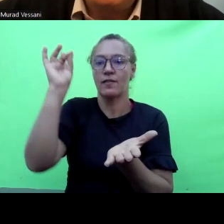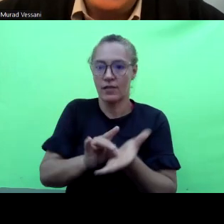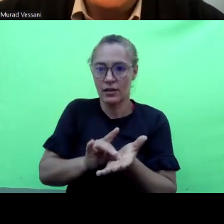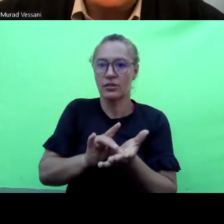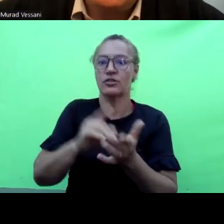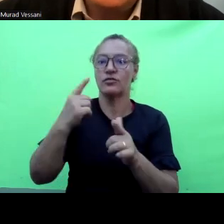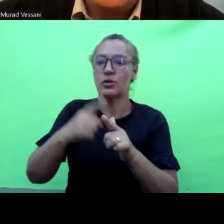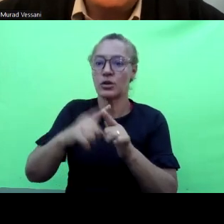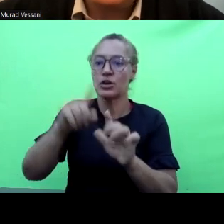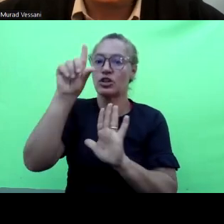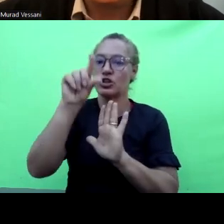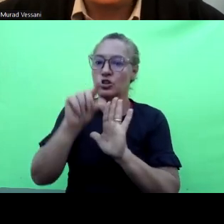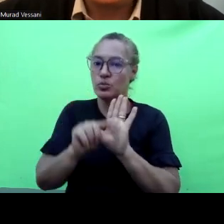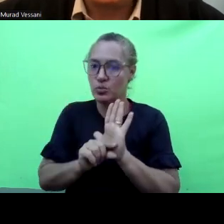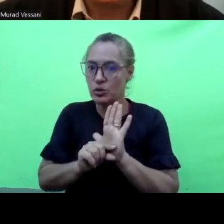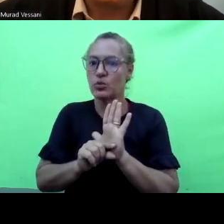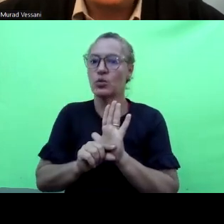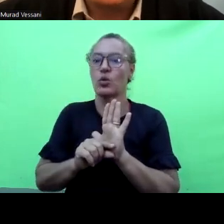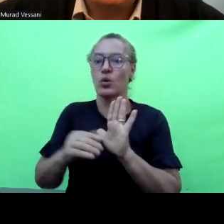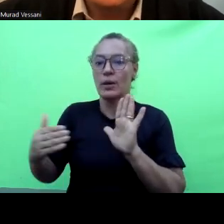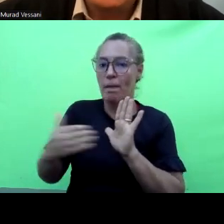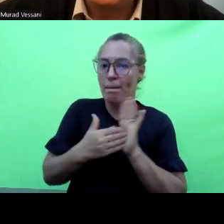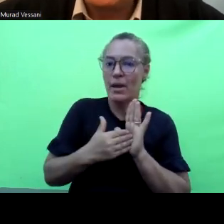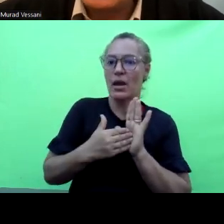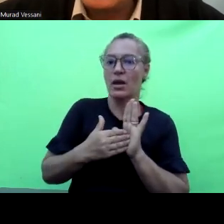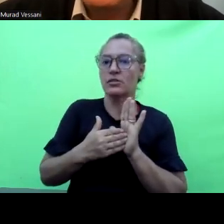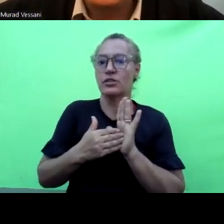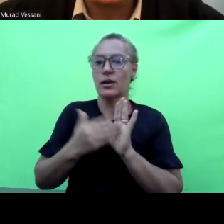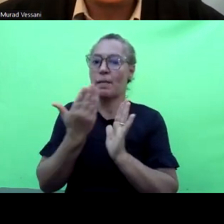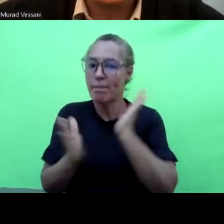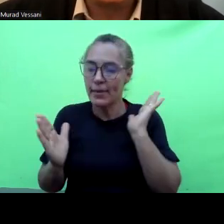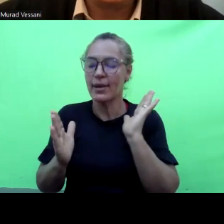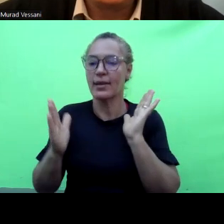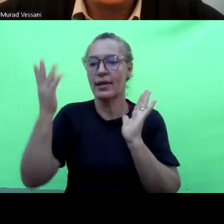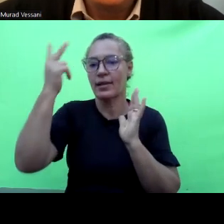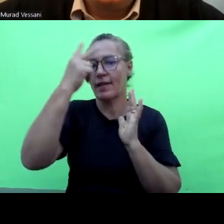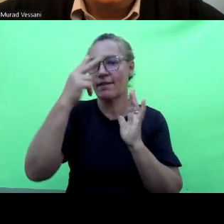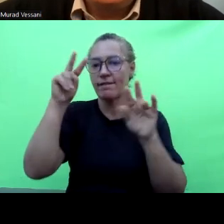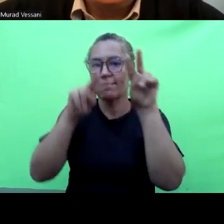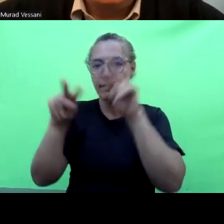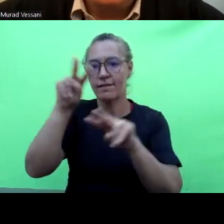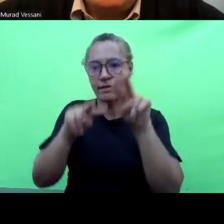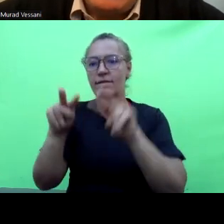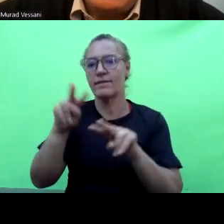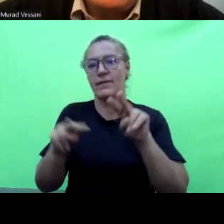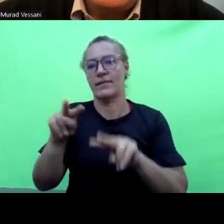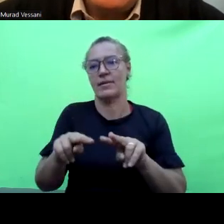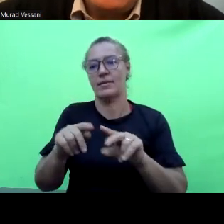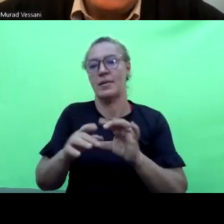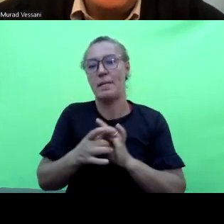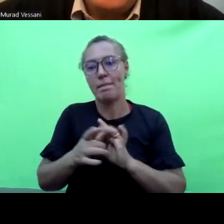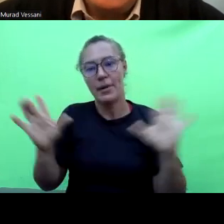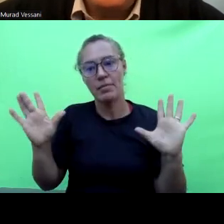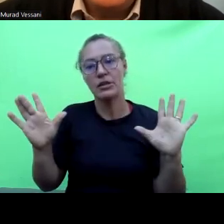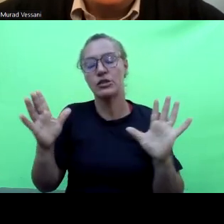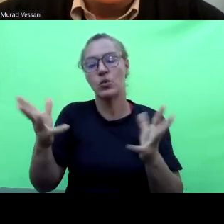e impede muitas vezes a progressão da perda da visão, do campo de visão do paciente, permitindo-lhe manter a qualidade de